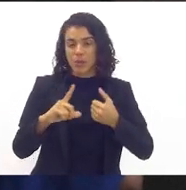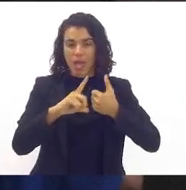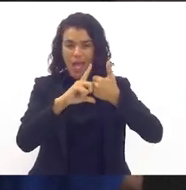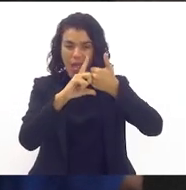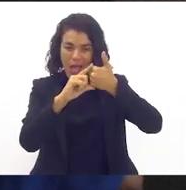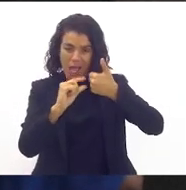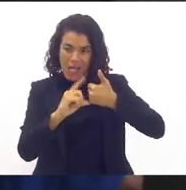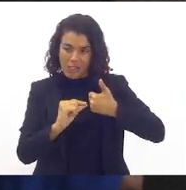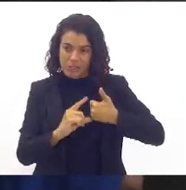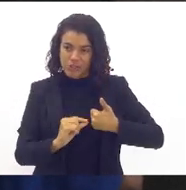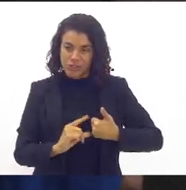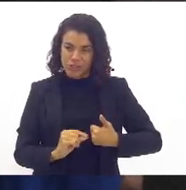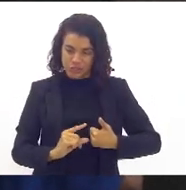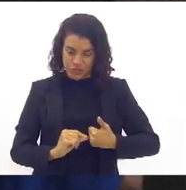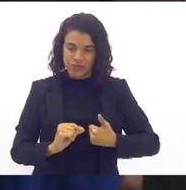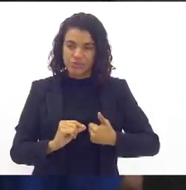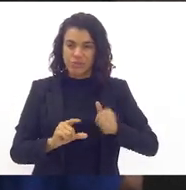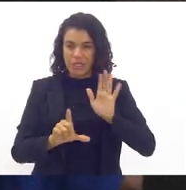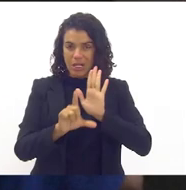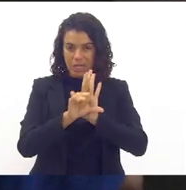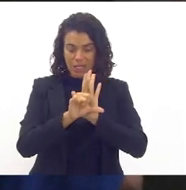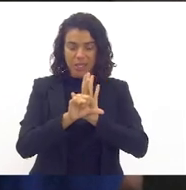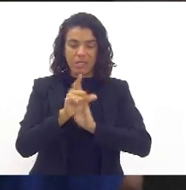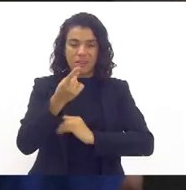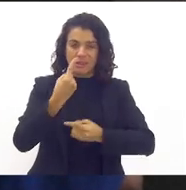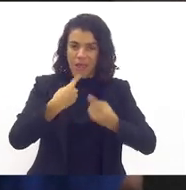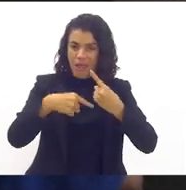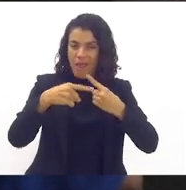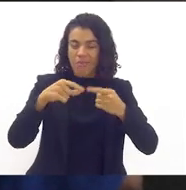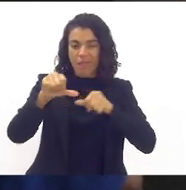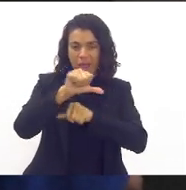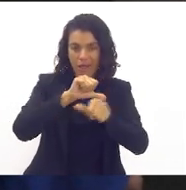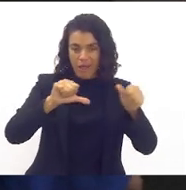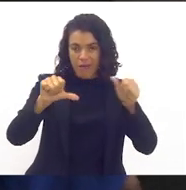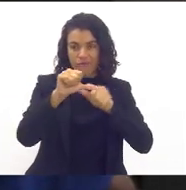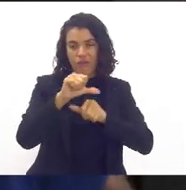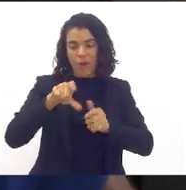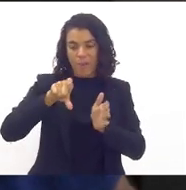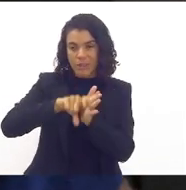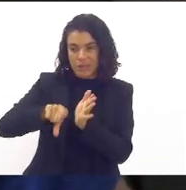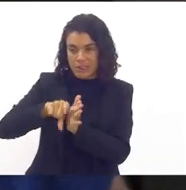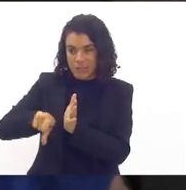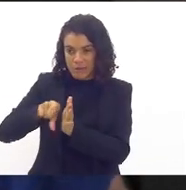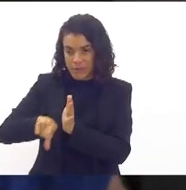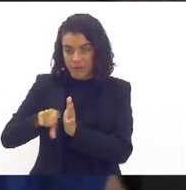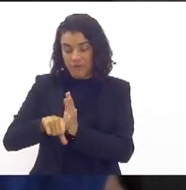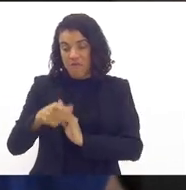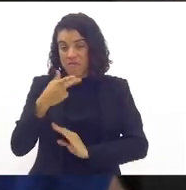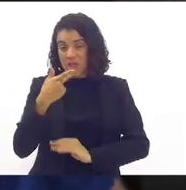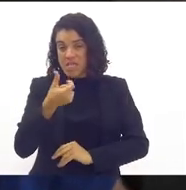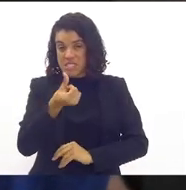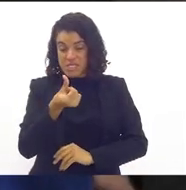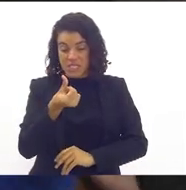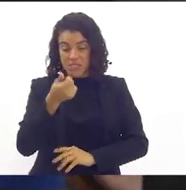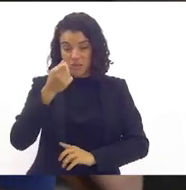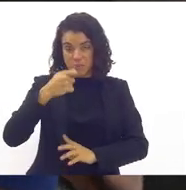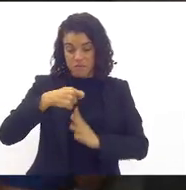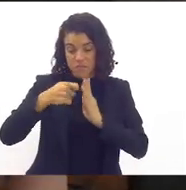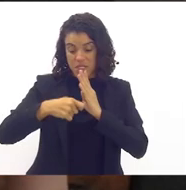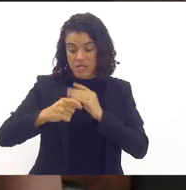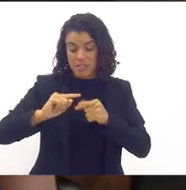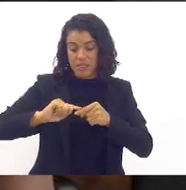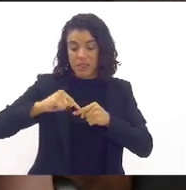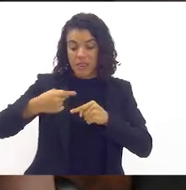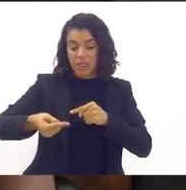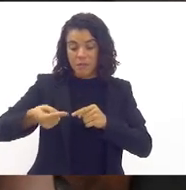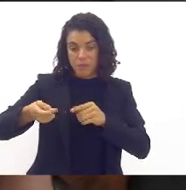reforma tributária diz que, em 6 meses após a aprovação da reforma tributária, o Congresso